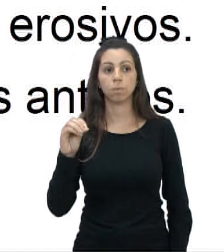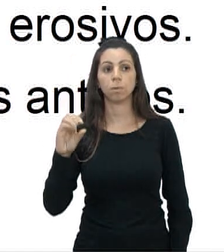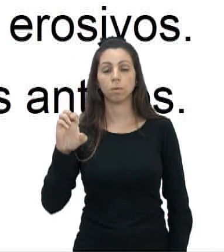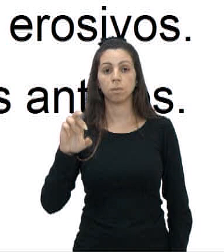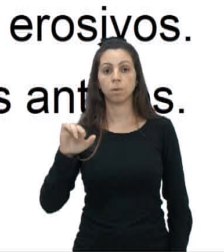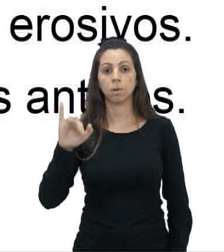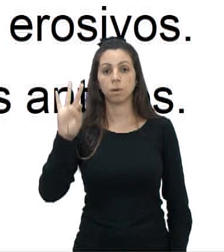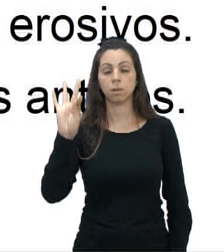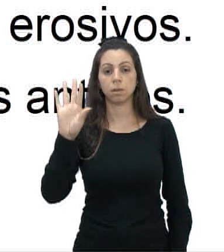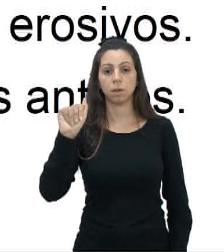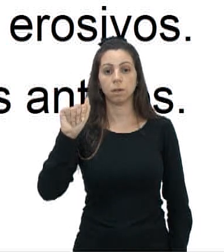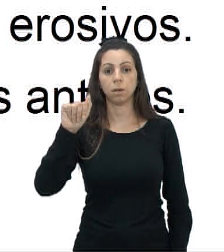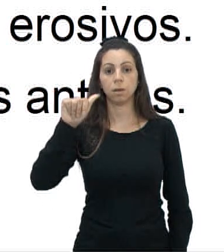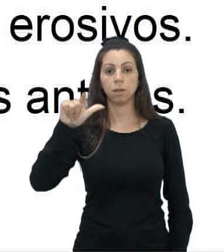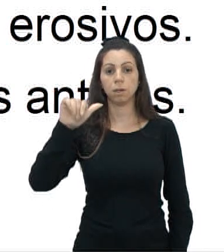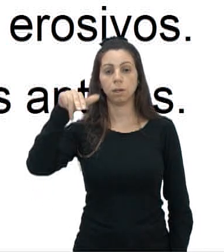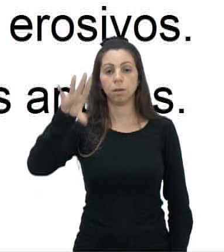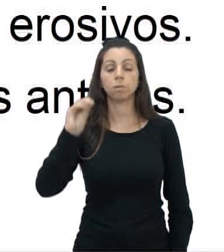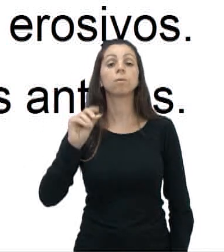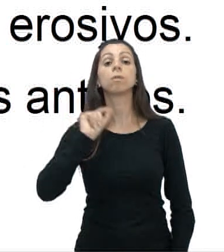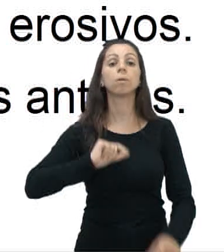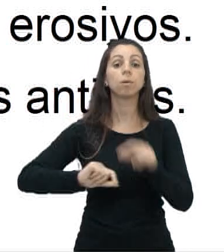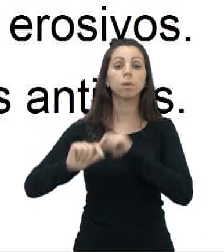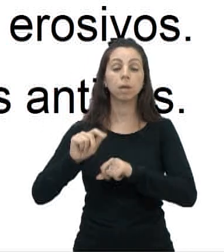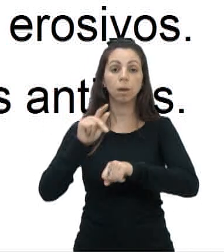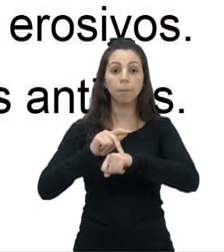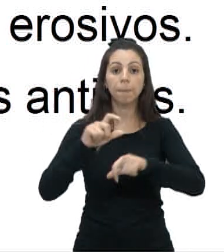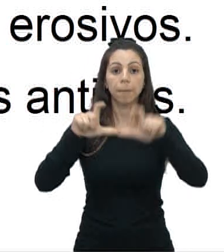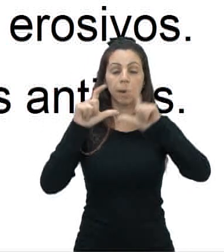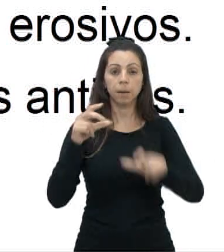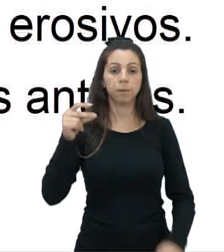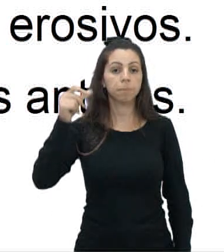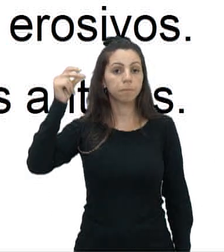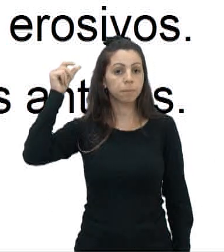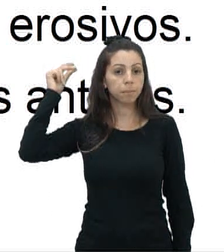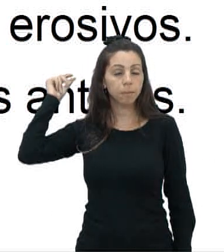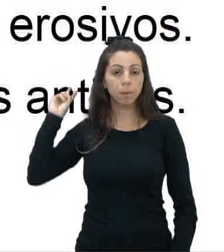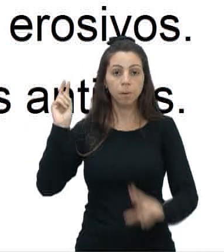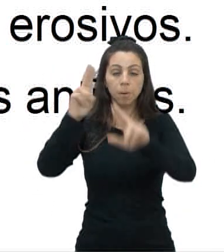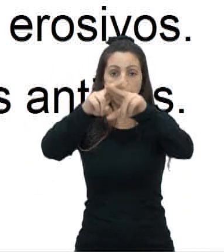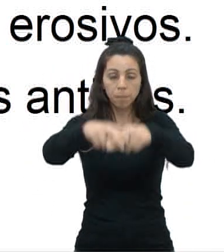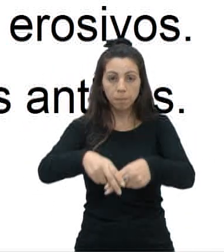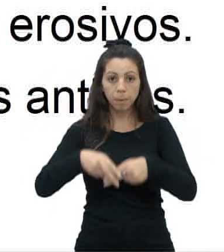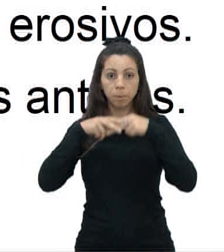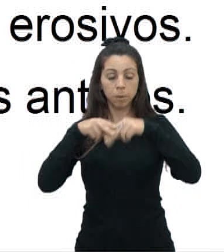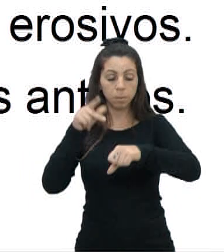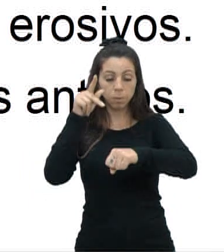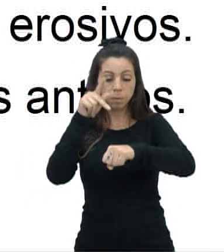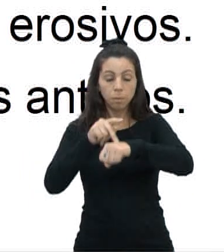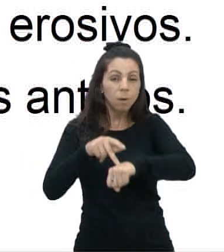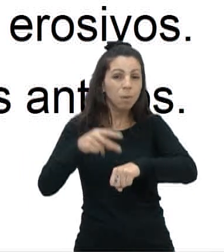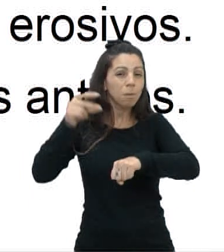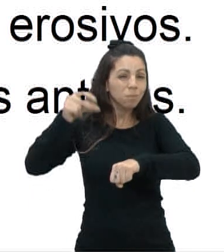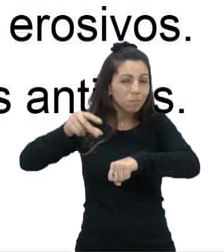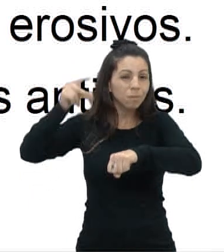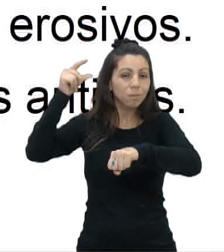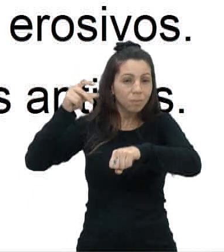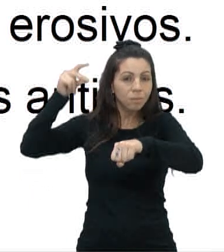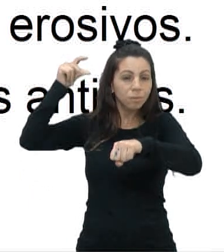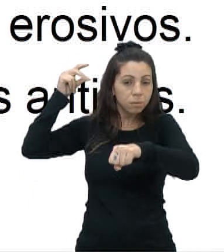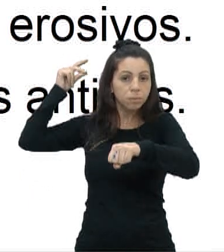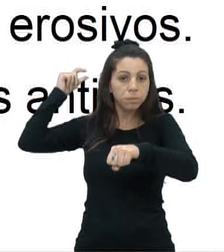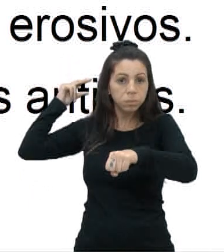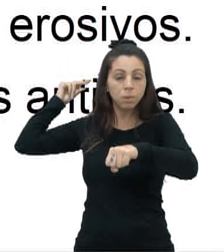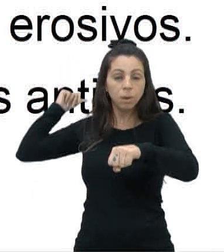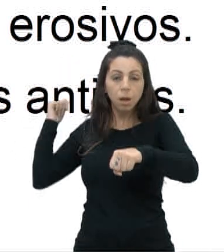províncias geológicas com idade antiga e apresentam, por isso, as mais antigas rochas do planeta, tendo sido muito